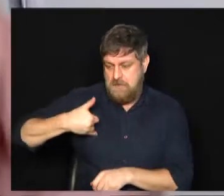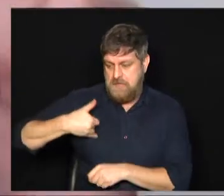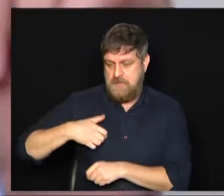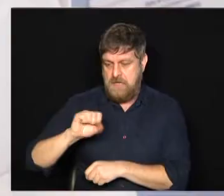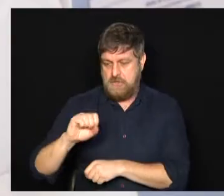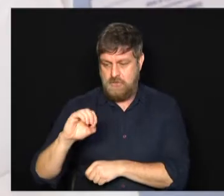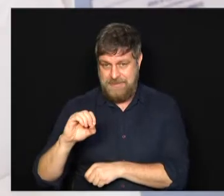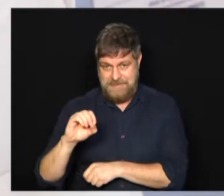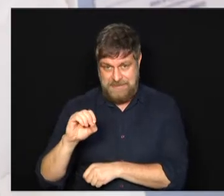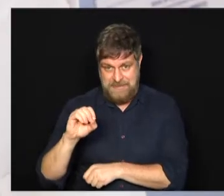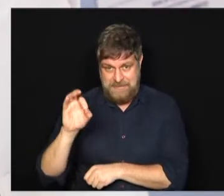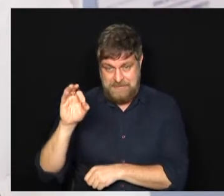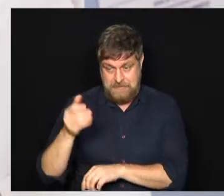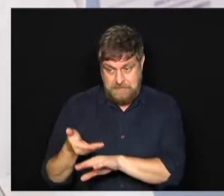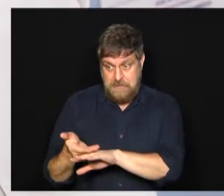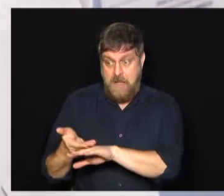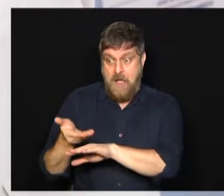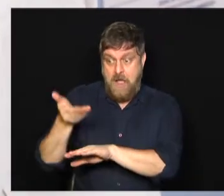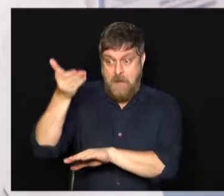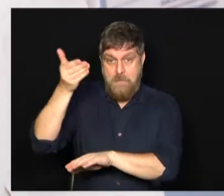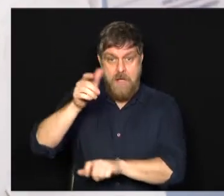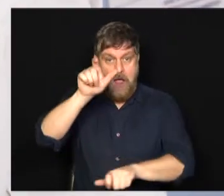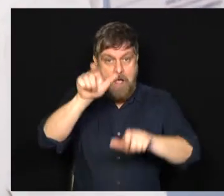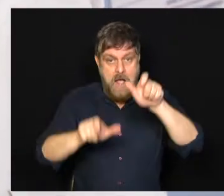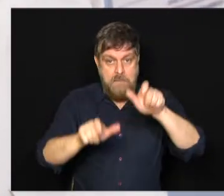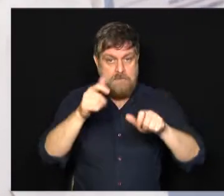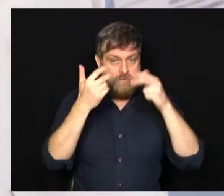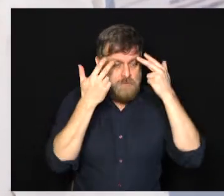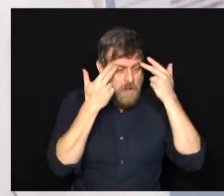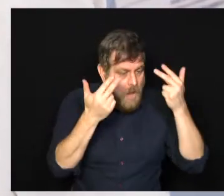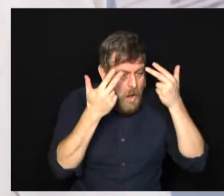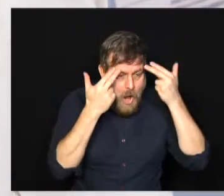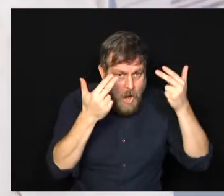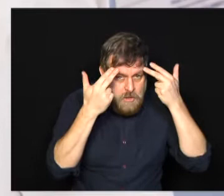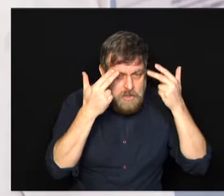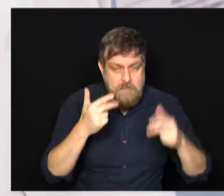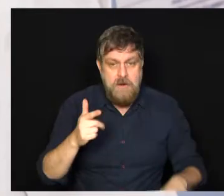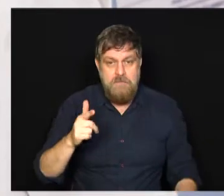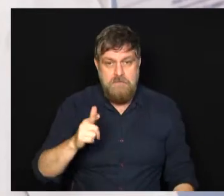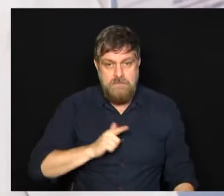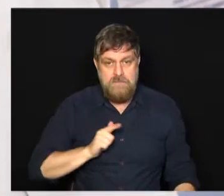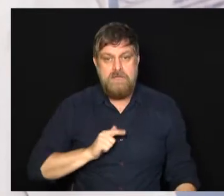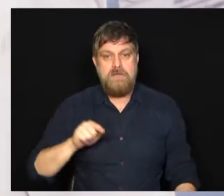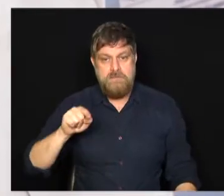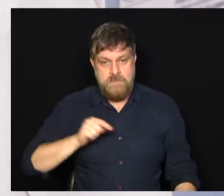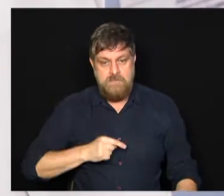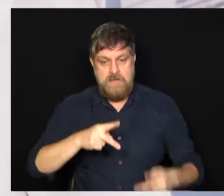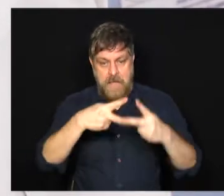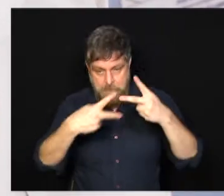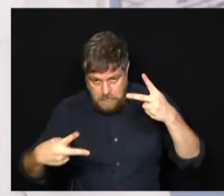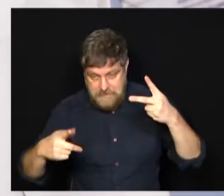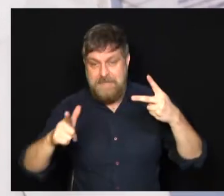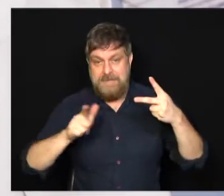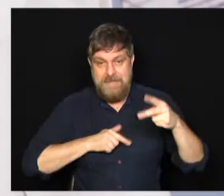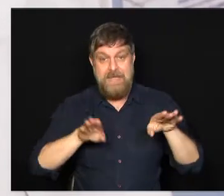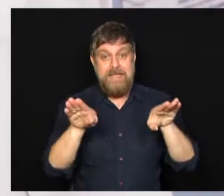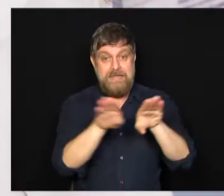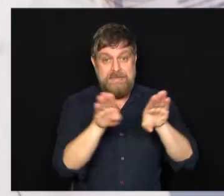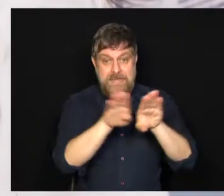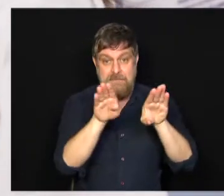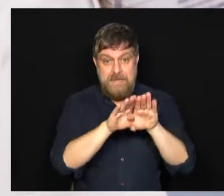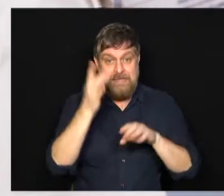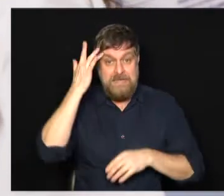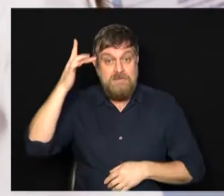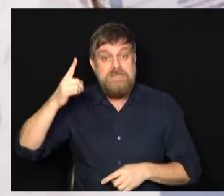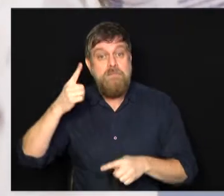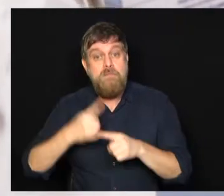anos normais, ou seja, sem demência, sem doença de Alzheimer, eles acumulam essa proteína, né? Não se sabe